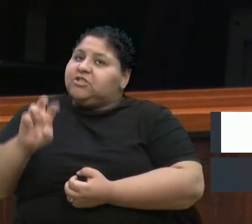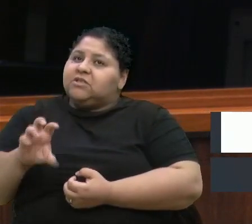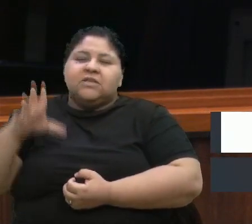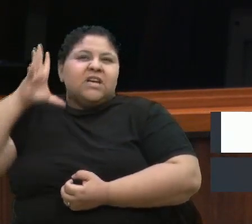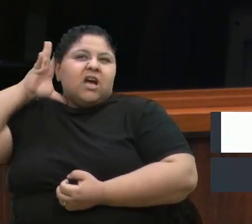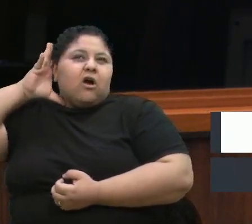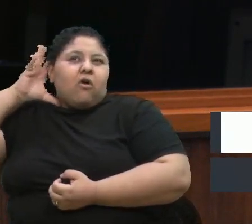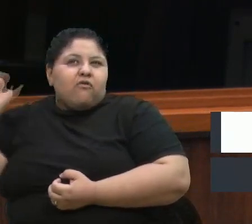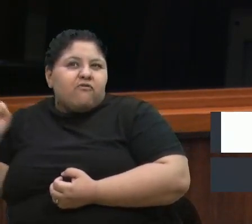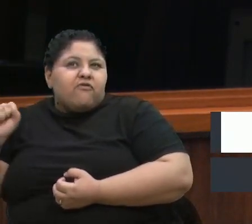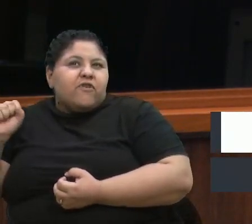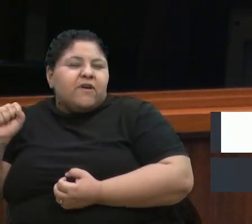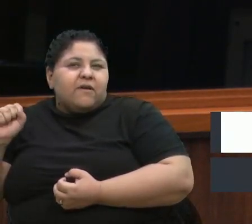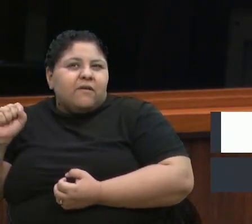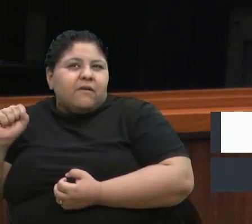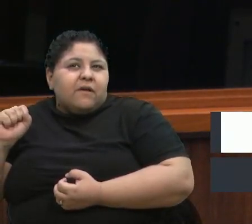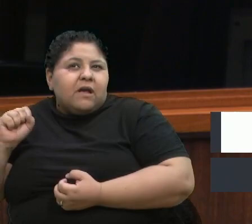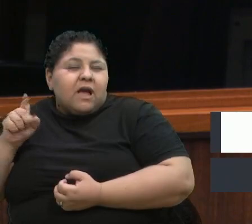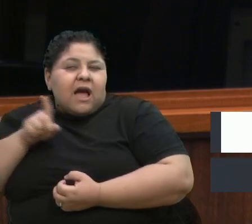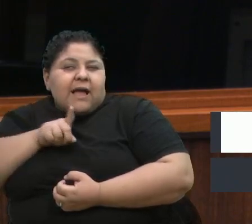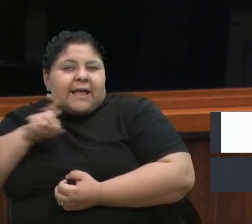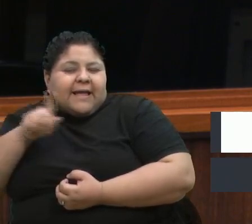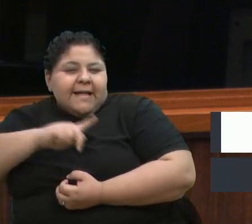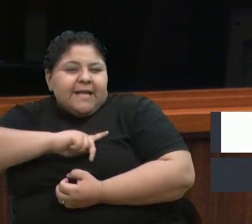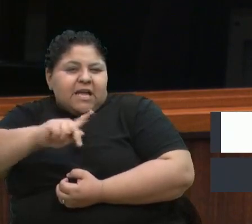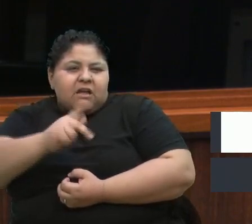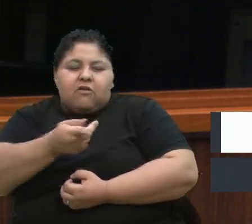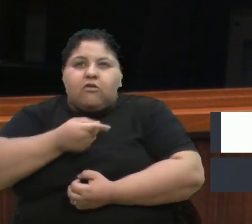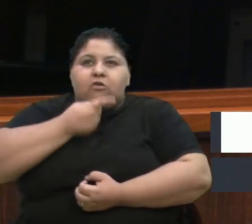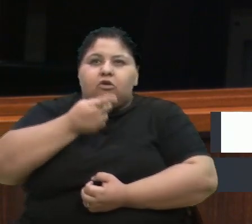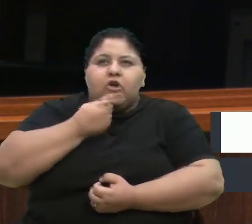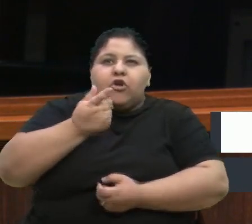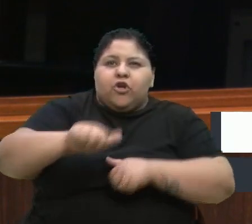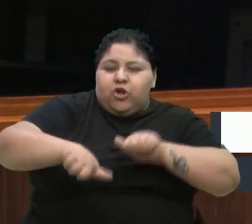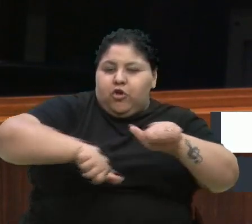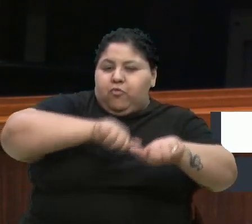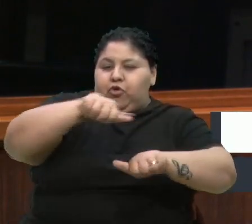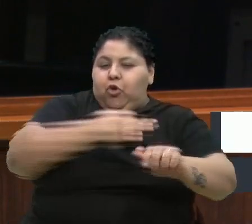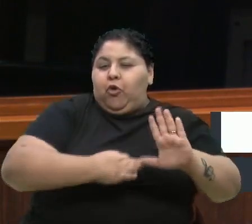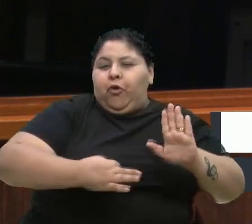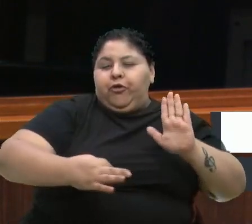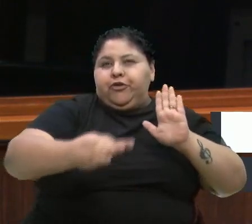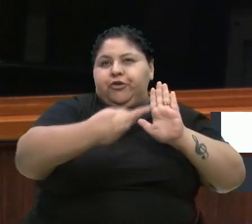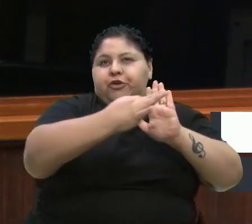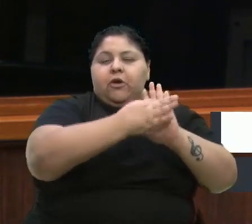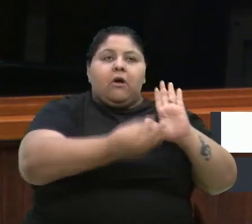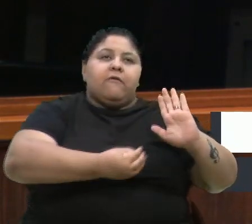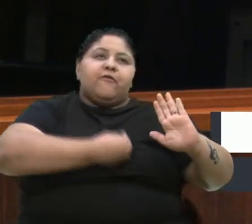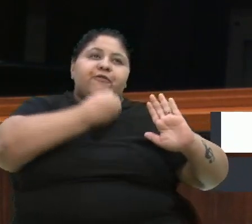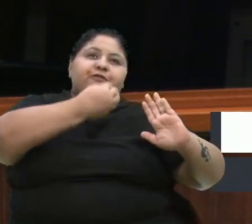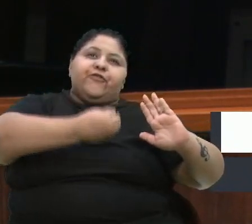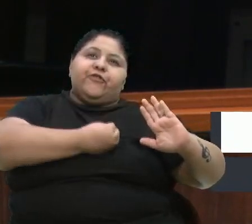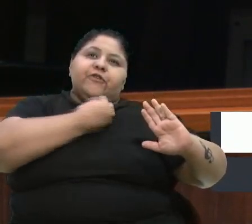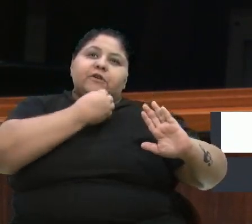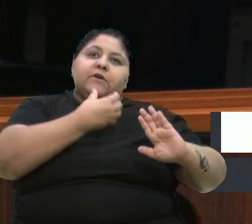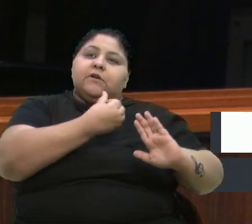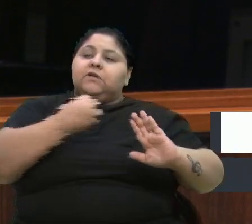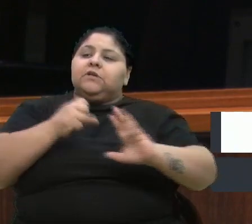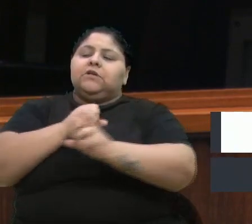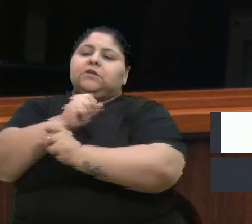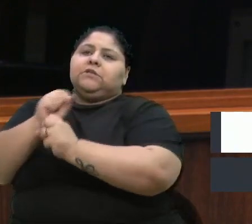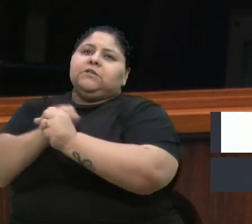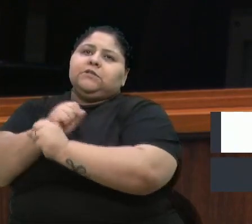Ouvir aquele presidente dizendo que mudou de opinião, a vida dele está 6 anos